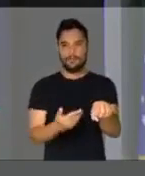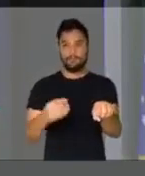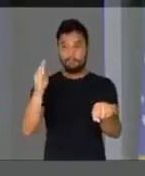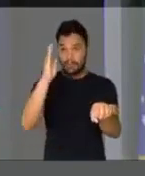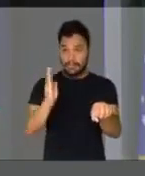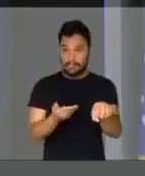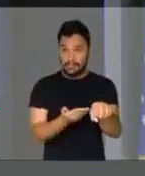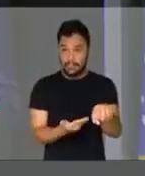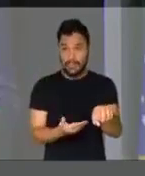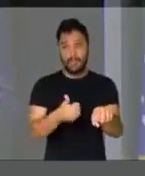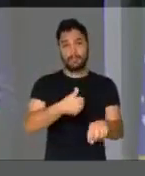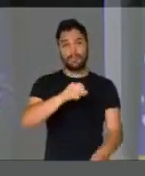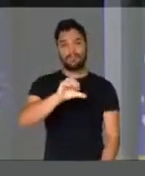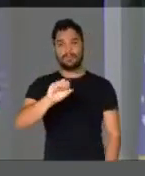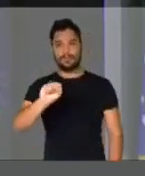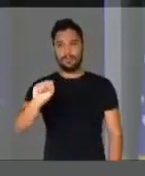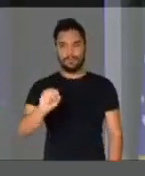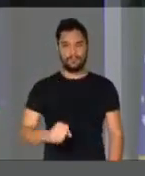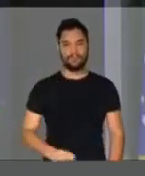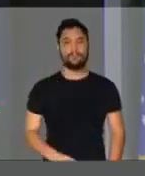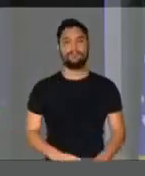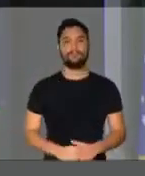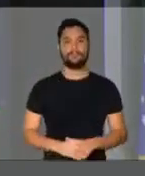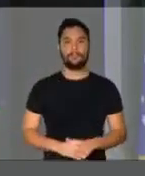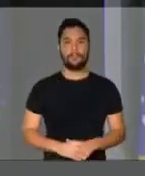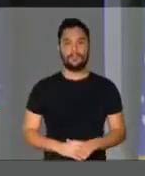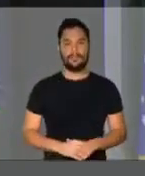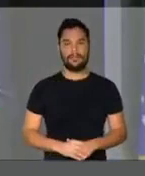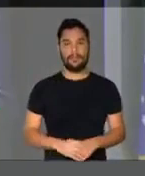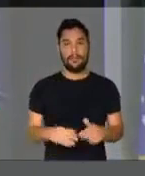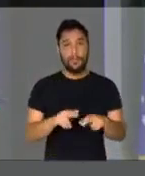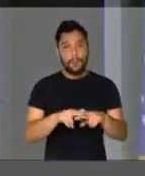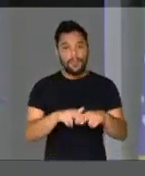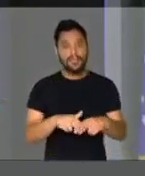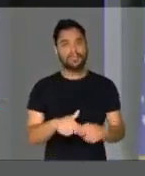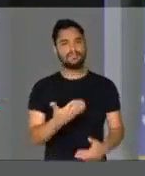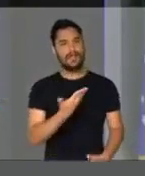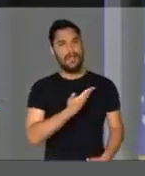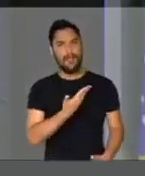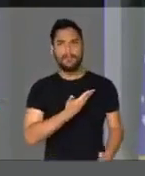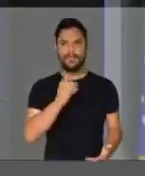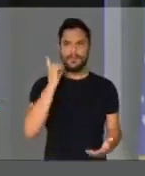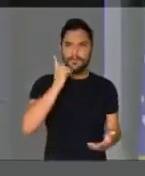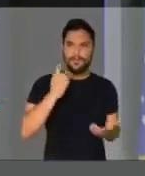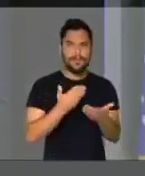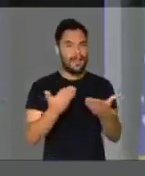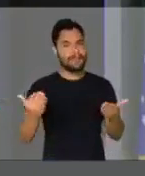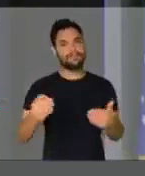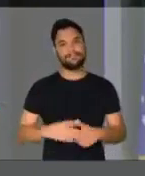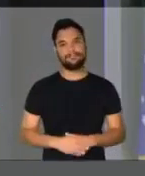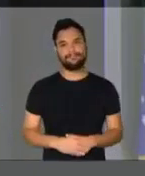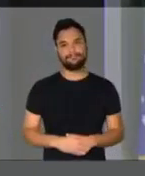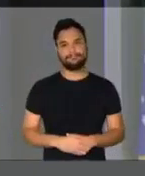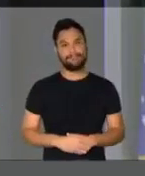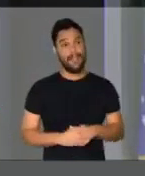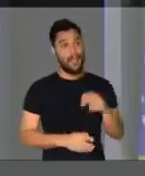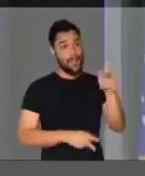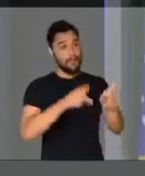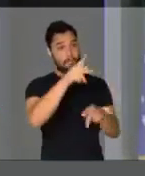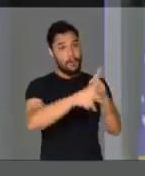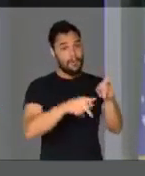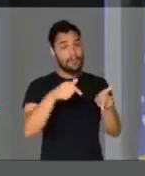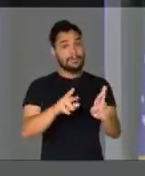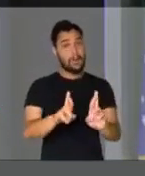Constituição Cidadã de 1988. Por isso, queridos pares, excelentíssimos deputados, nossa gente espera de